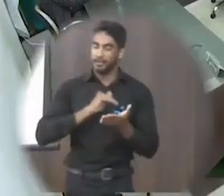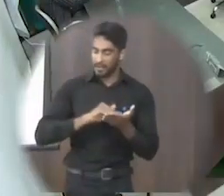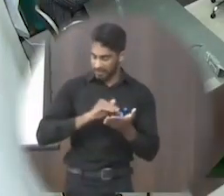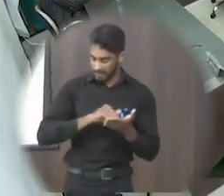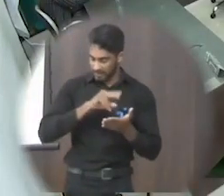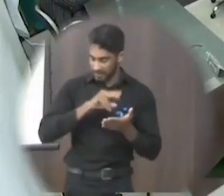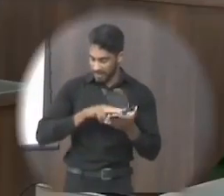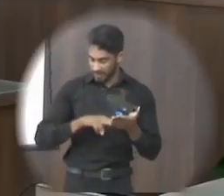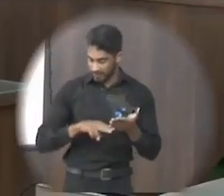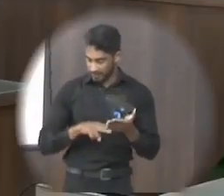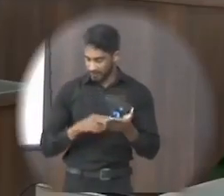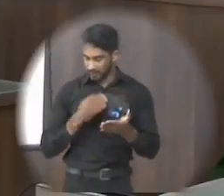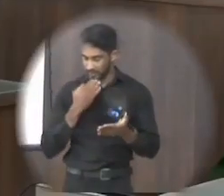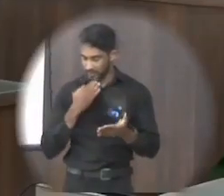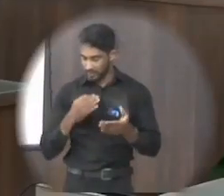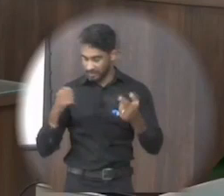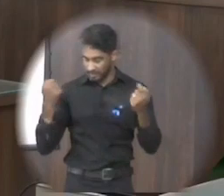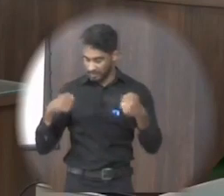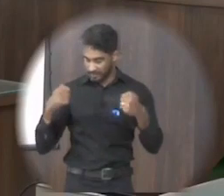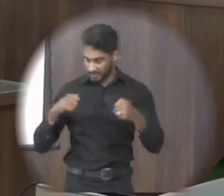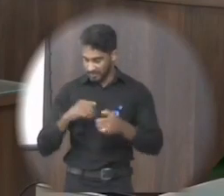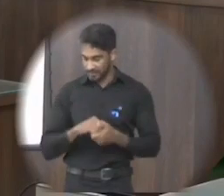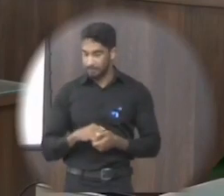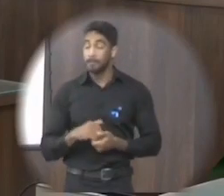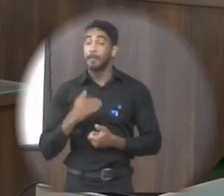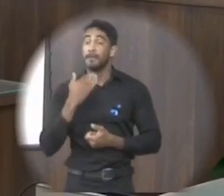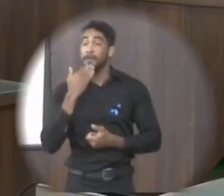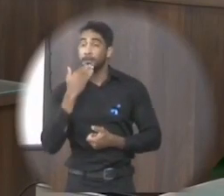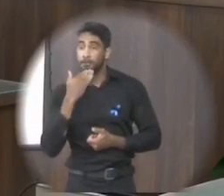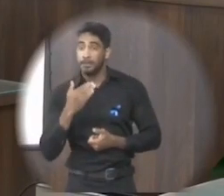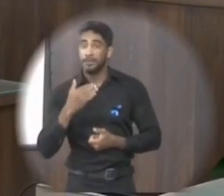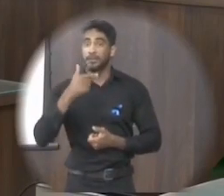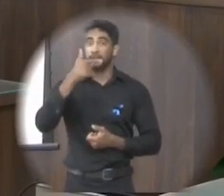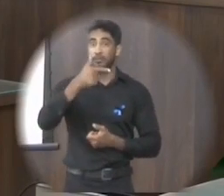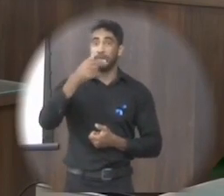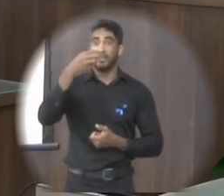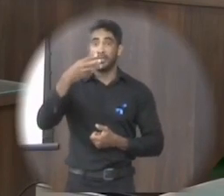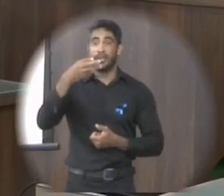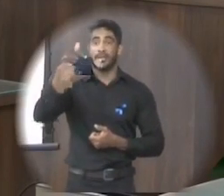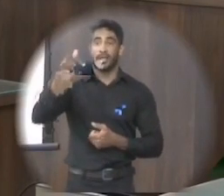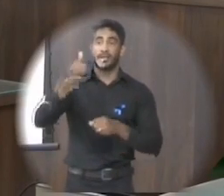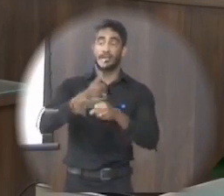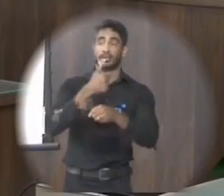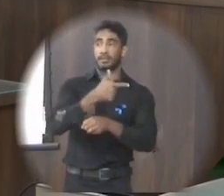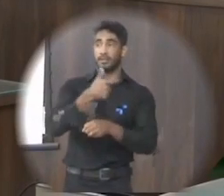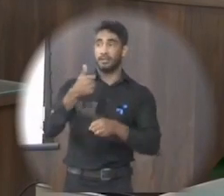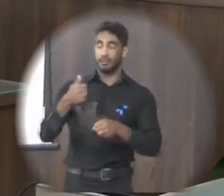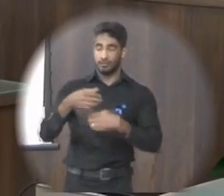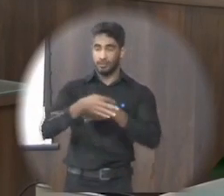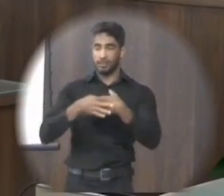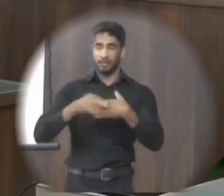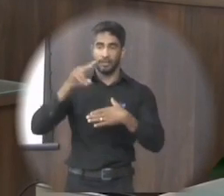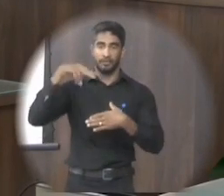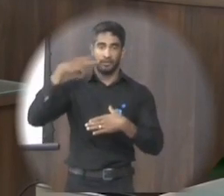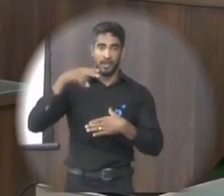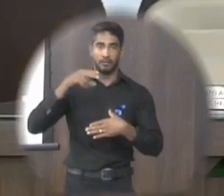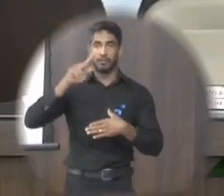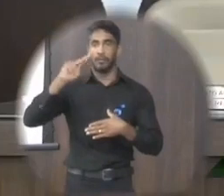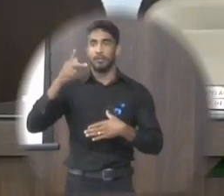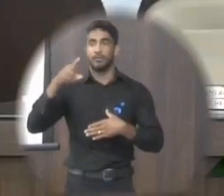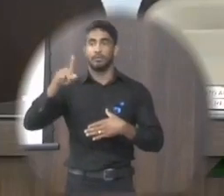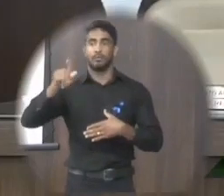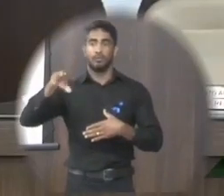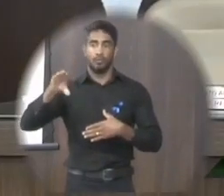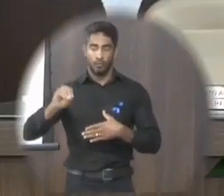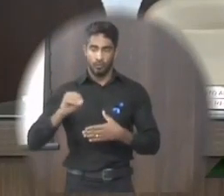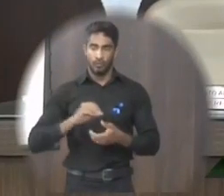que faça a leitura das indicações de necessidade. Indicação necessidade 237-2021, de autoria do vereador Hugo Leonardo